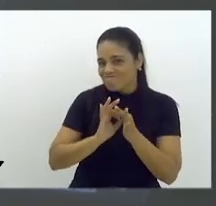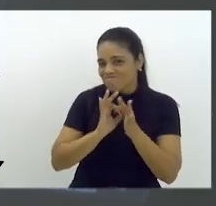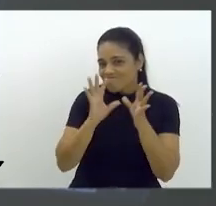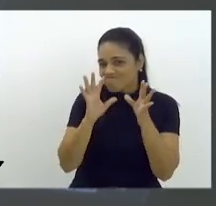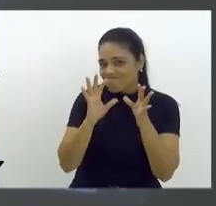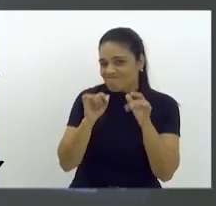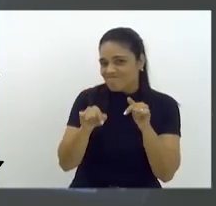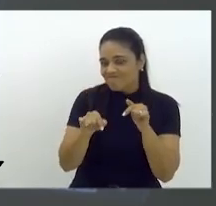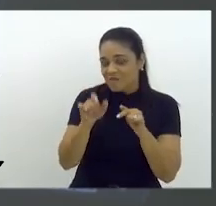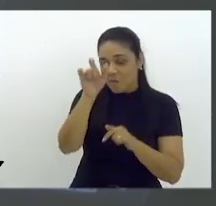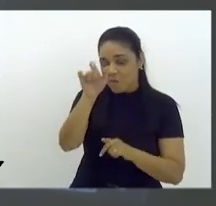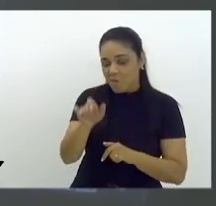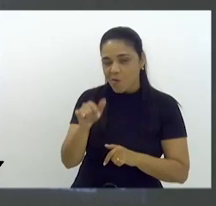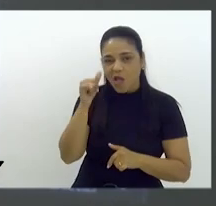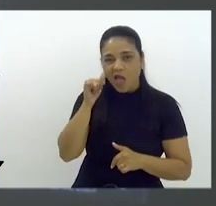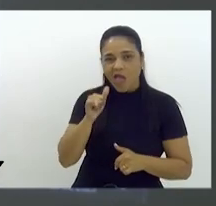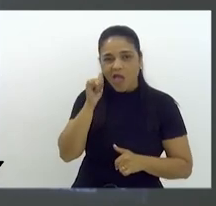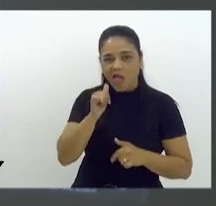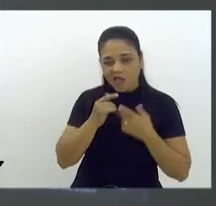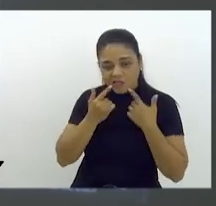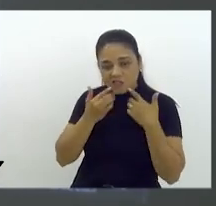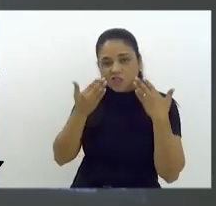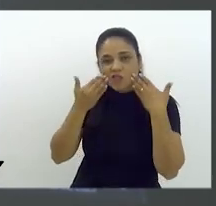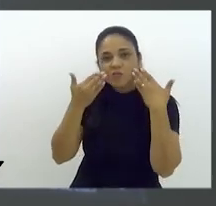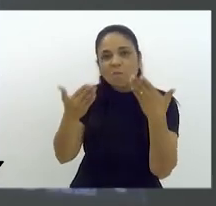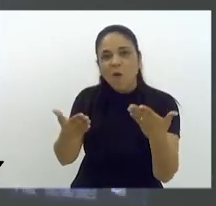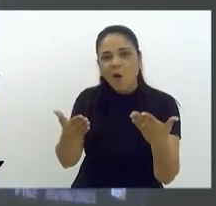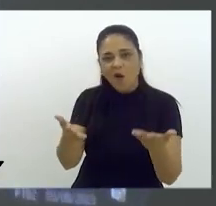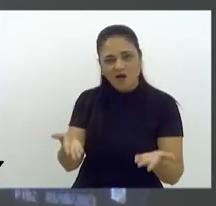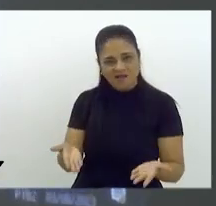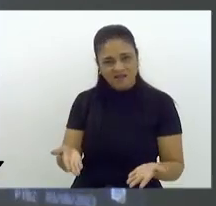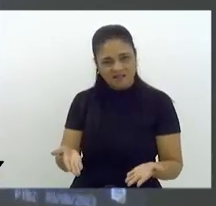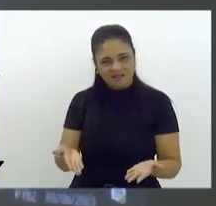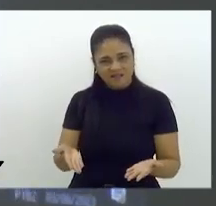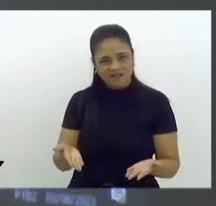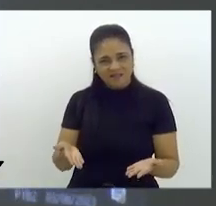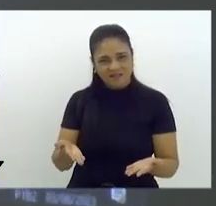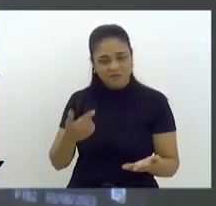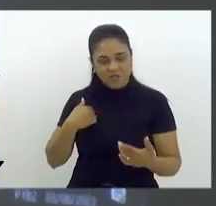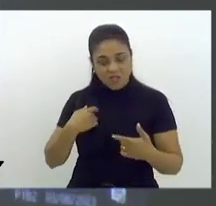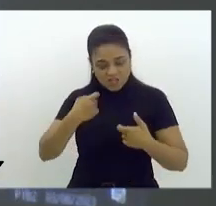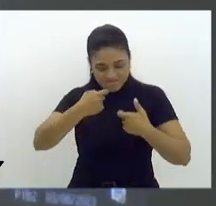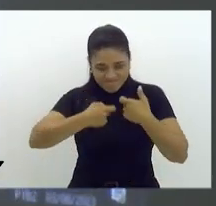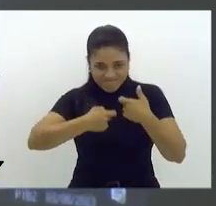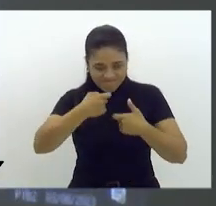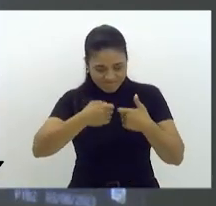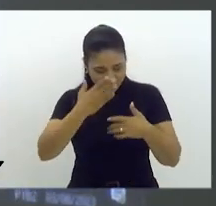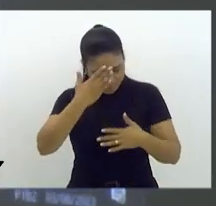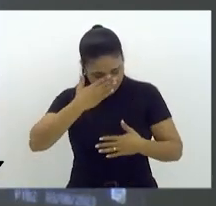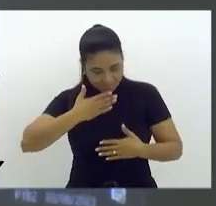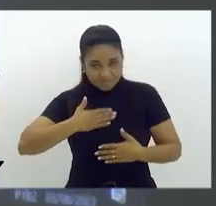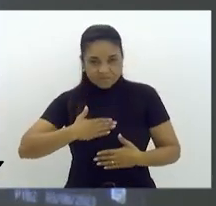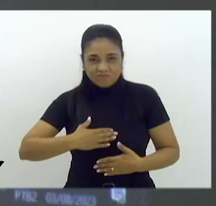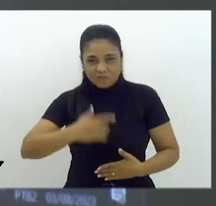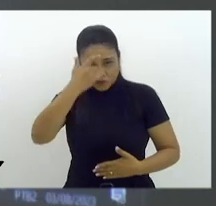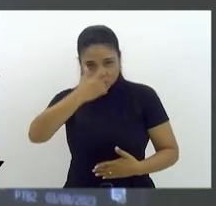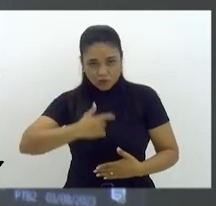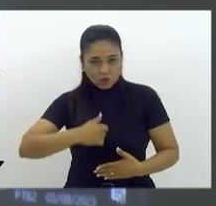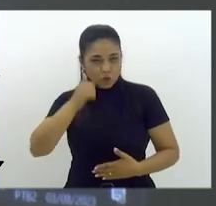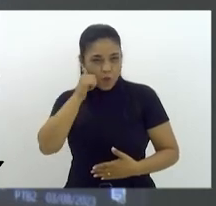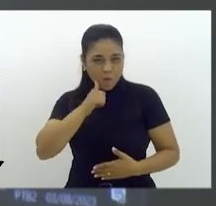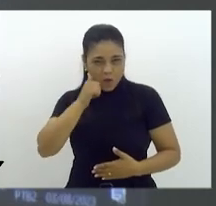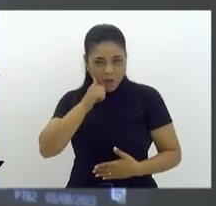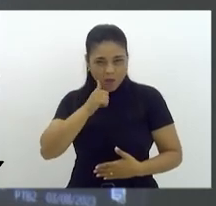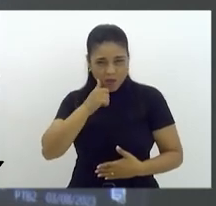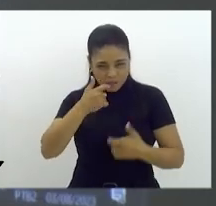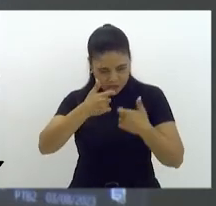possam ser expostas Que certas coisas das mulheres é por exemplo a intimidade uma mulher ser exposta atividade sexual por exemplo de uma